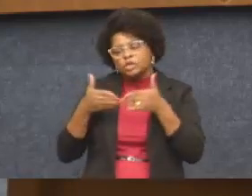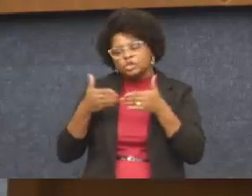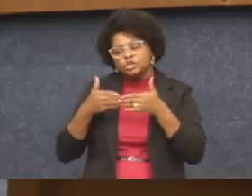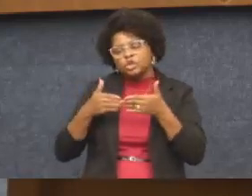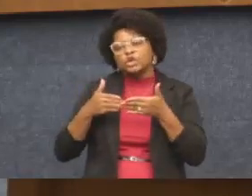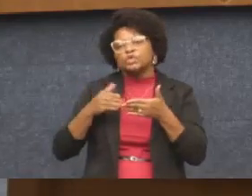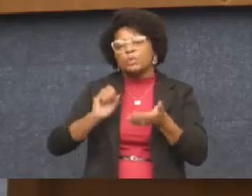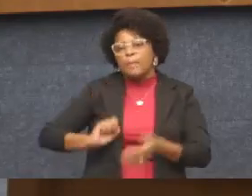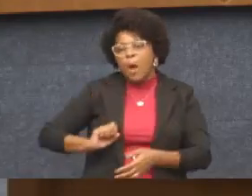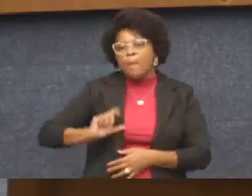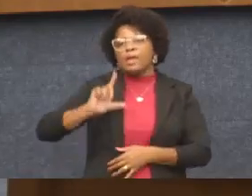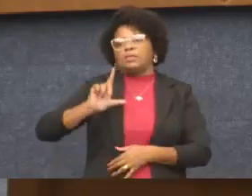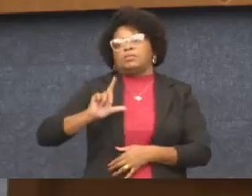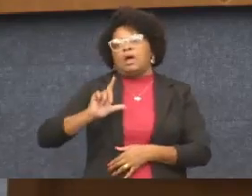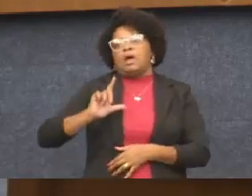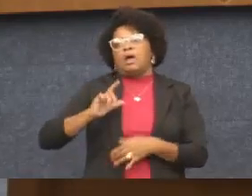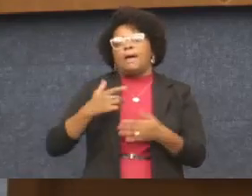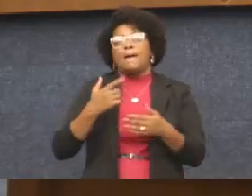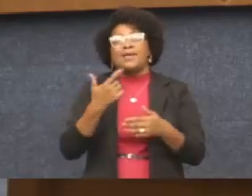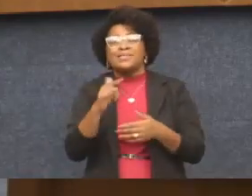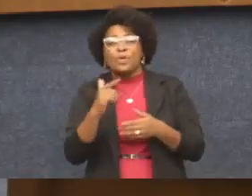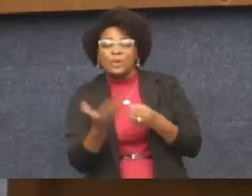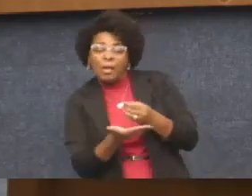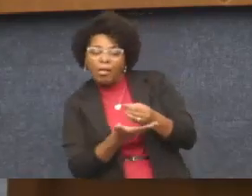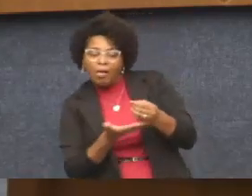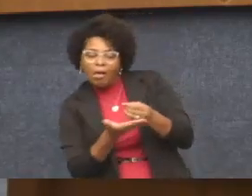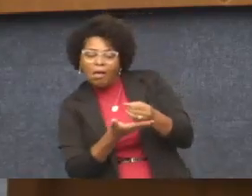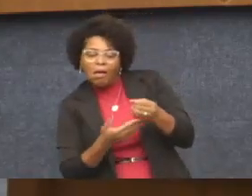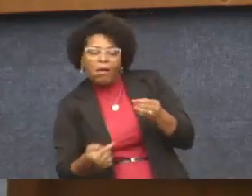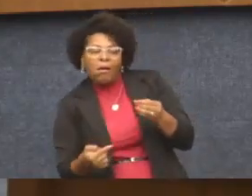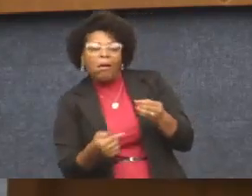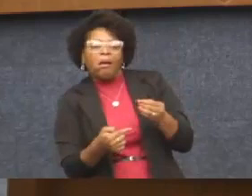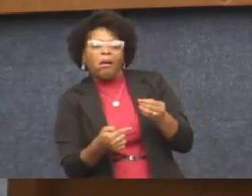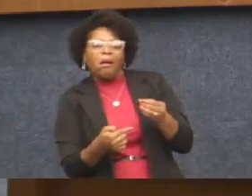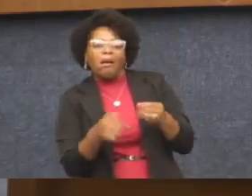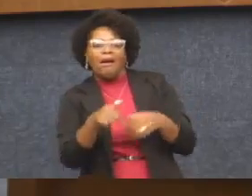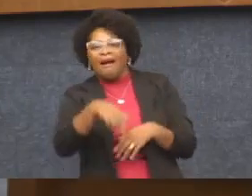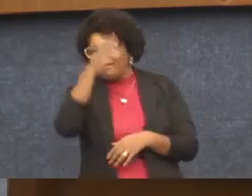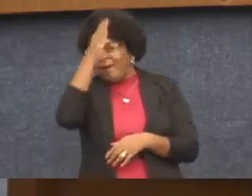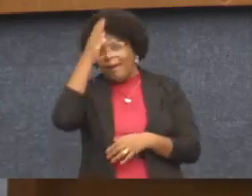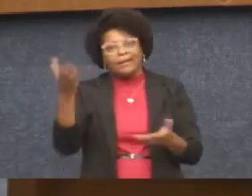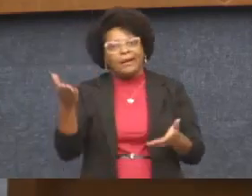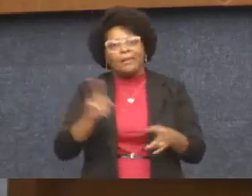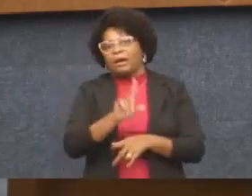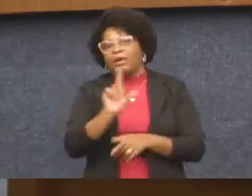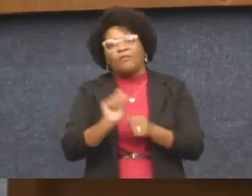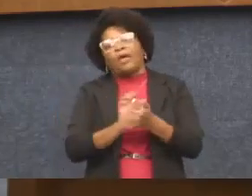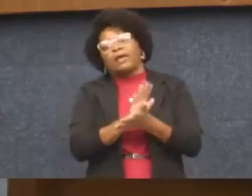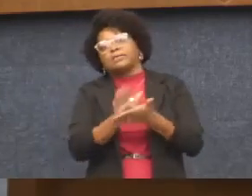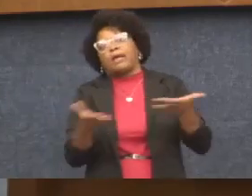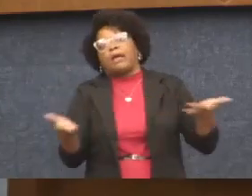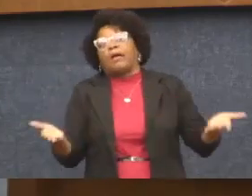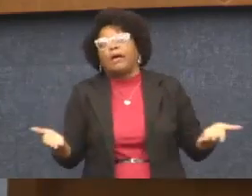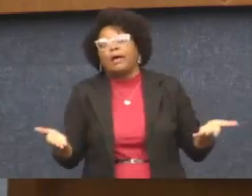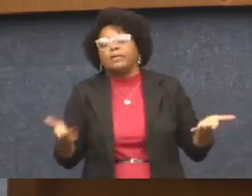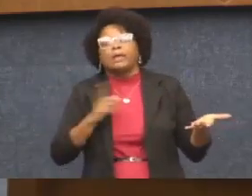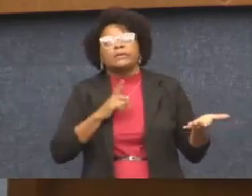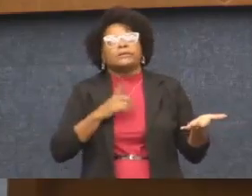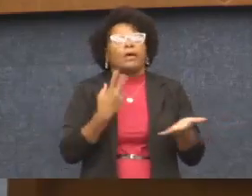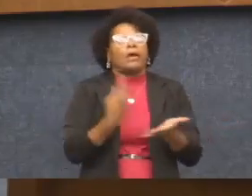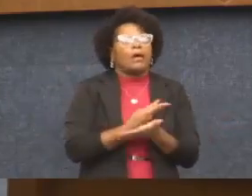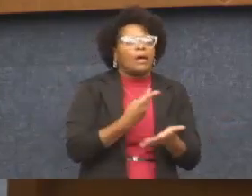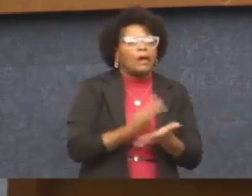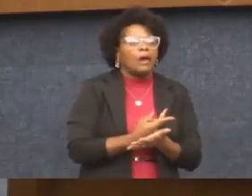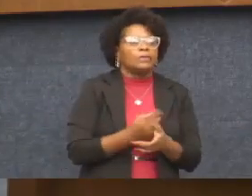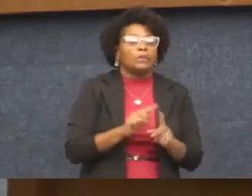aumento, de suplementação, e não está embasado, aí a Câmara não vale nada, a Câmara não presta, a Câmara está obstruindo,